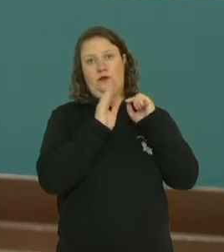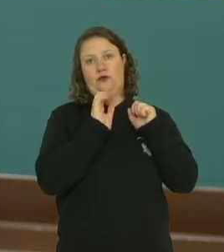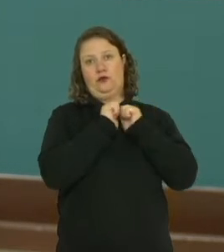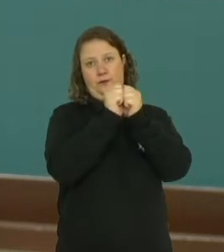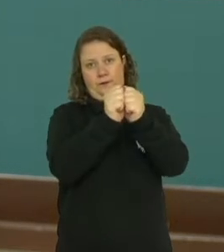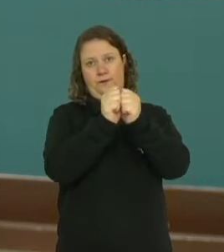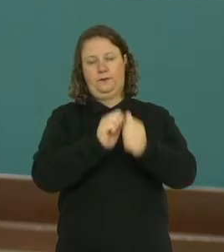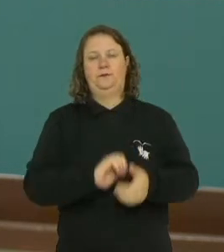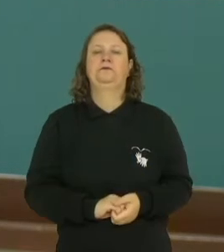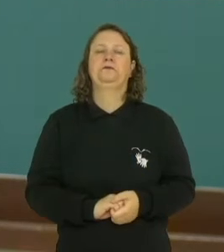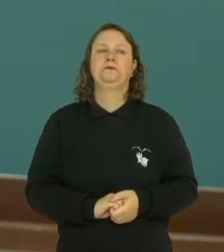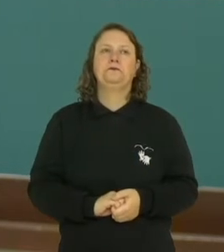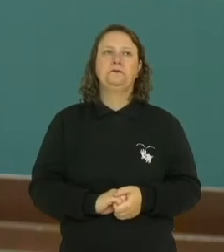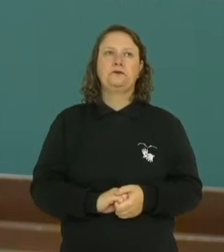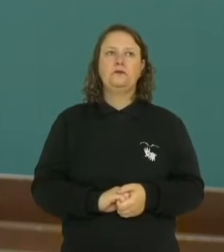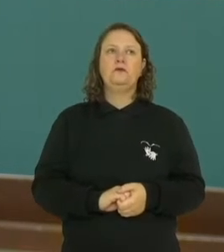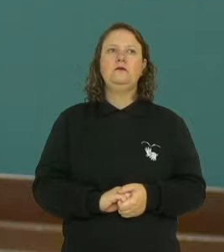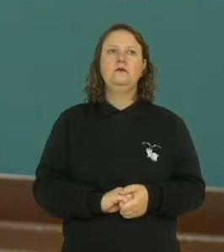correspondente.